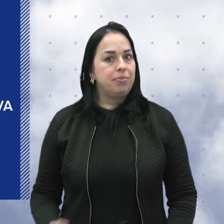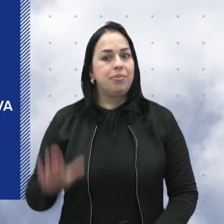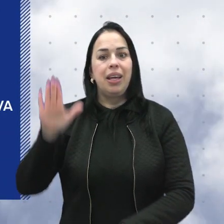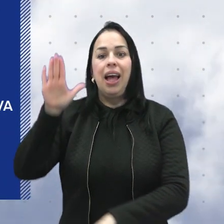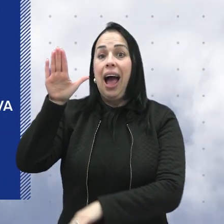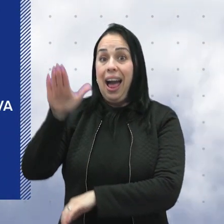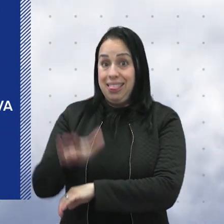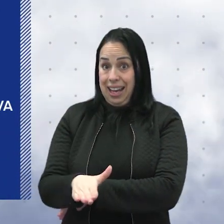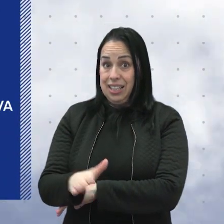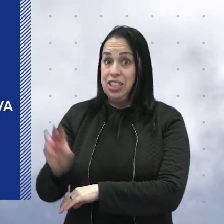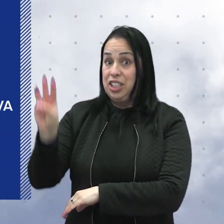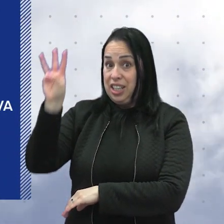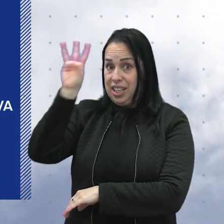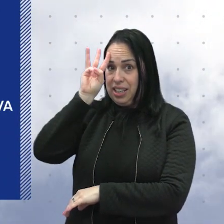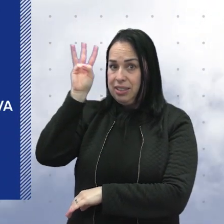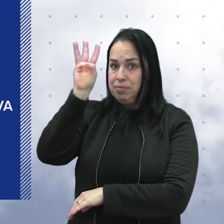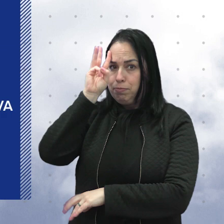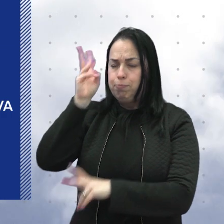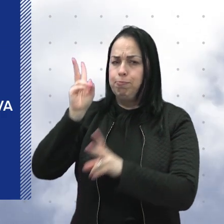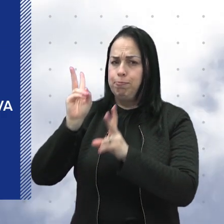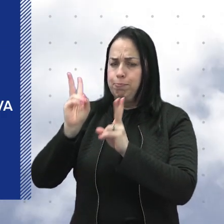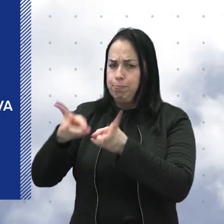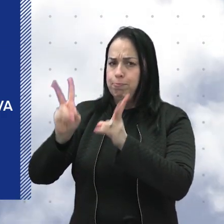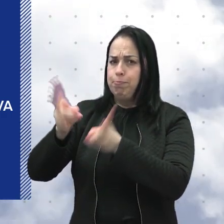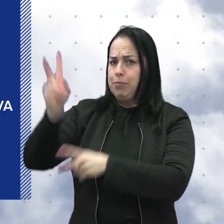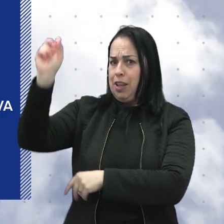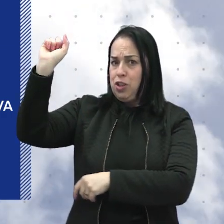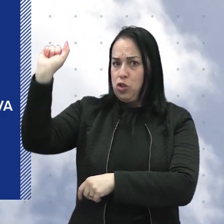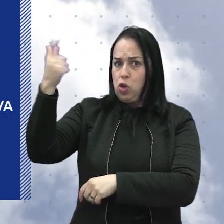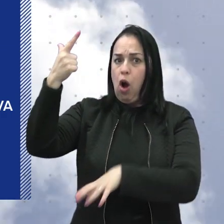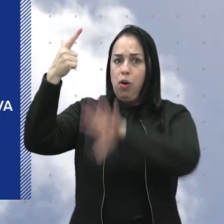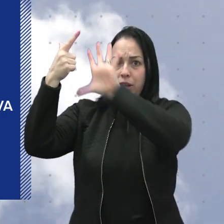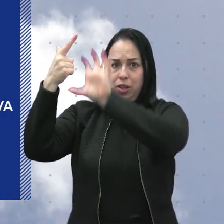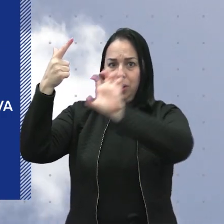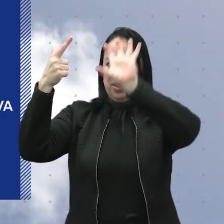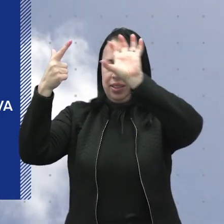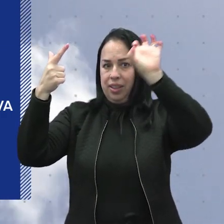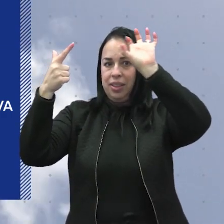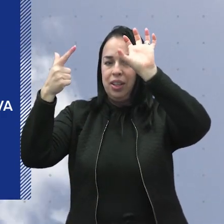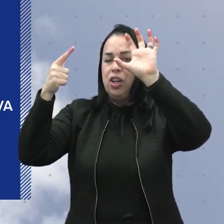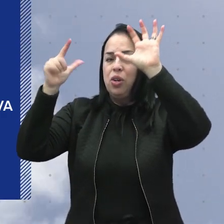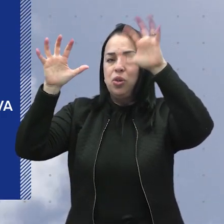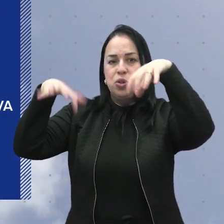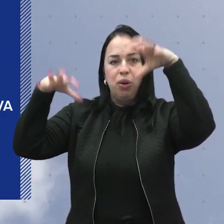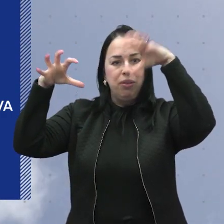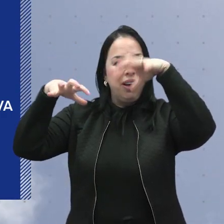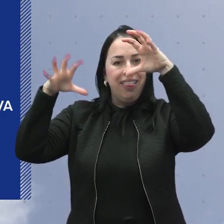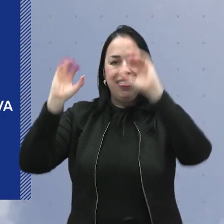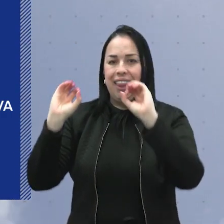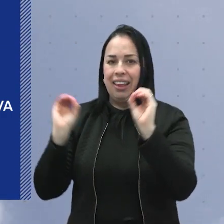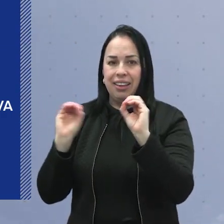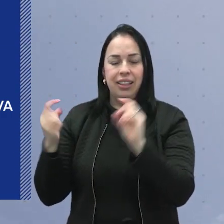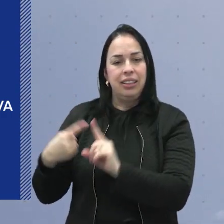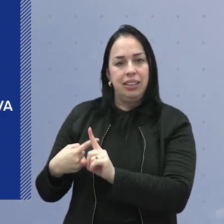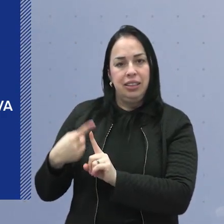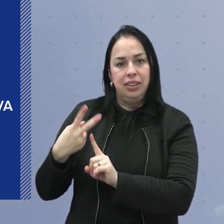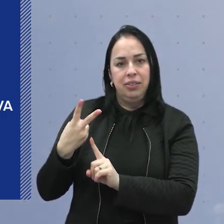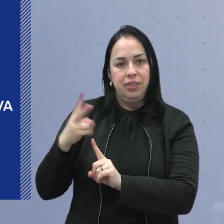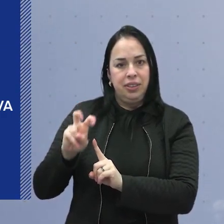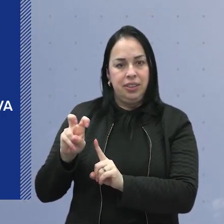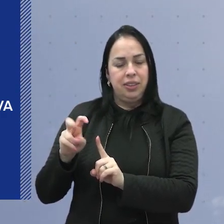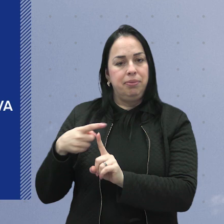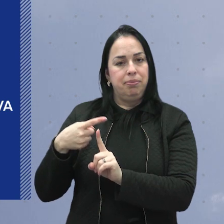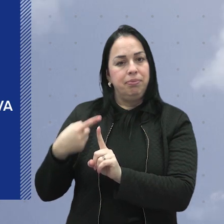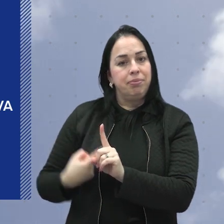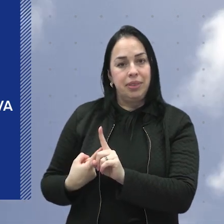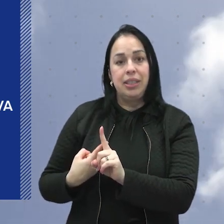A tarde desta terça-feira permanece com sol entre nuvens e sem chances de chuva. A máxima